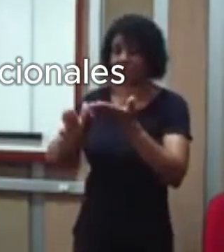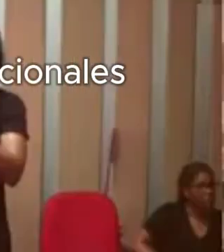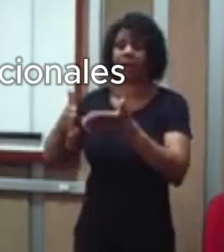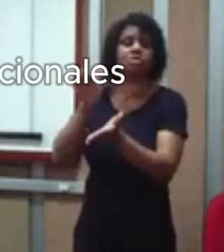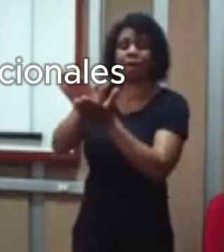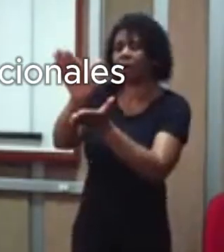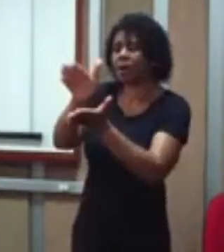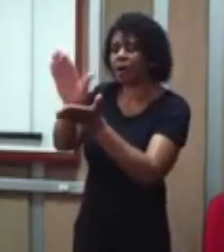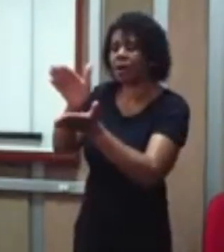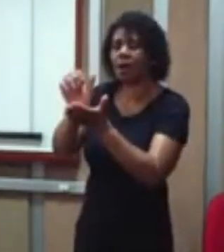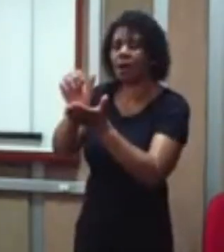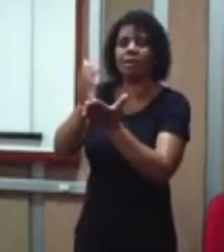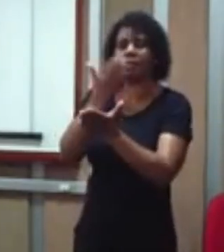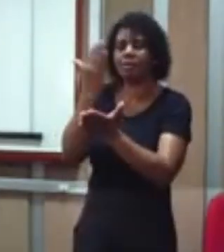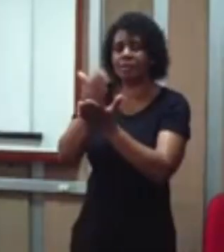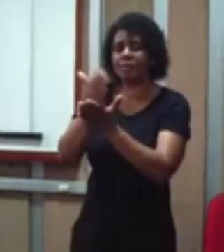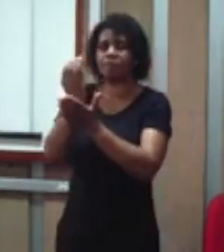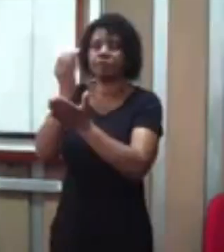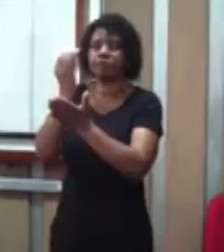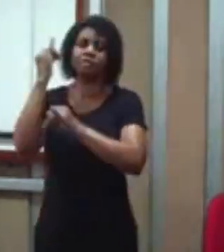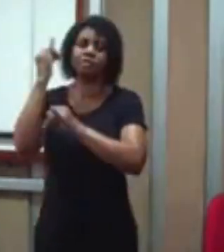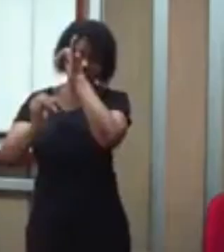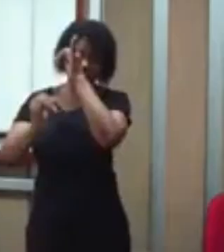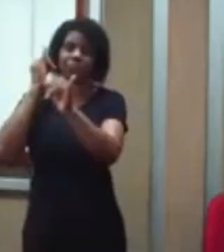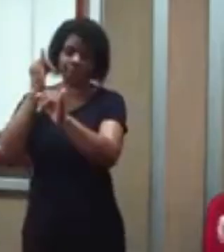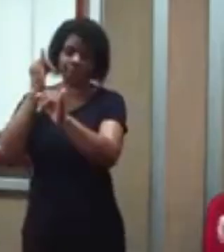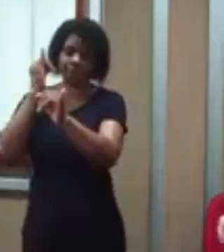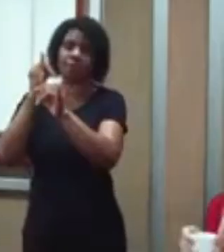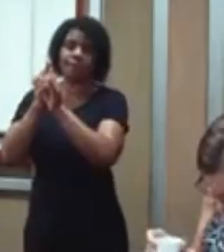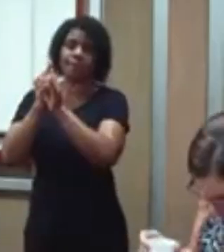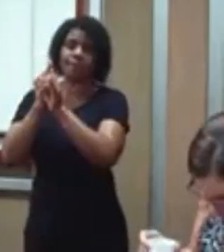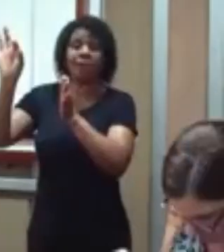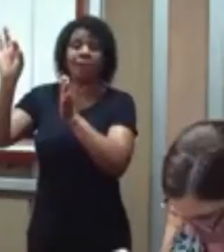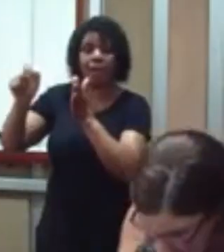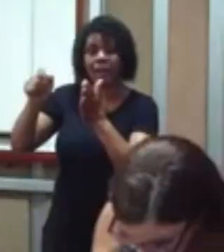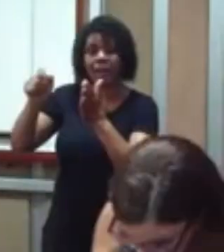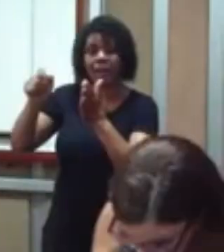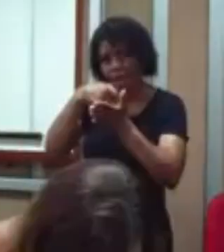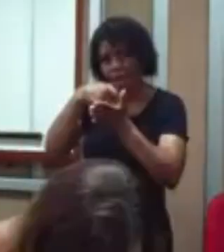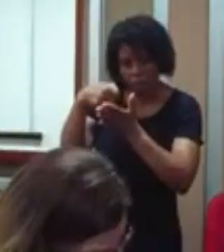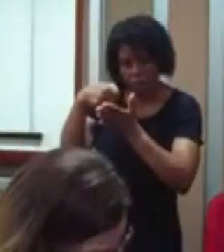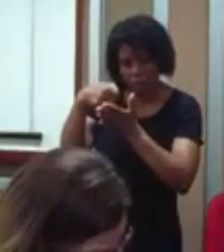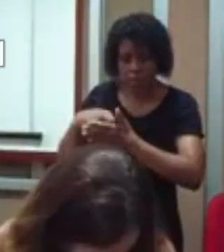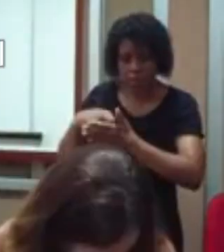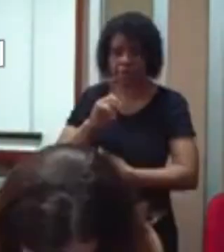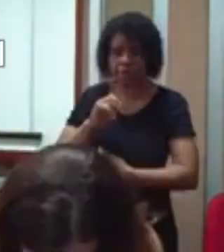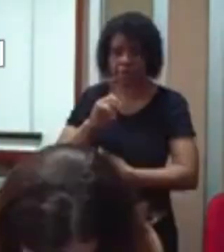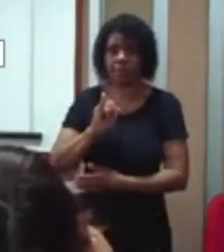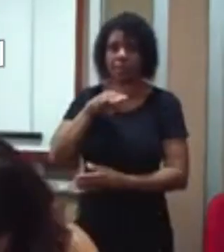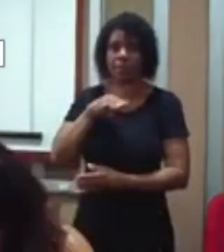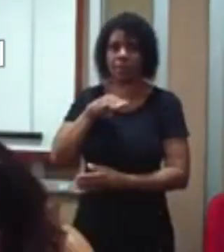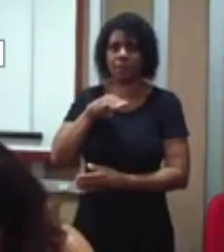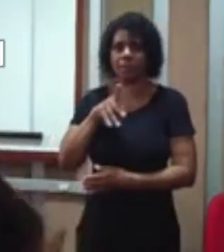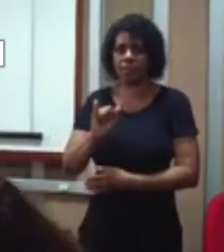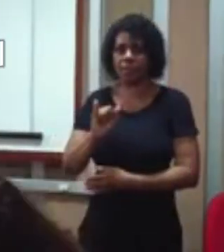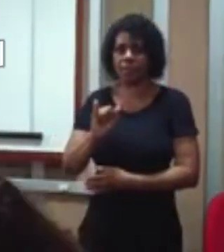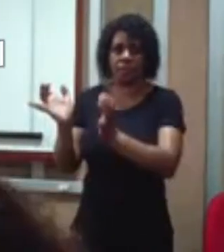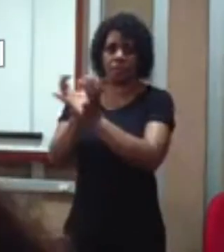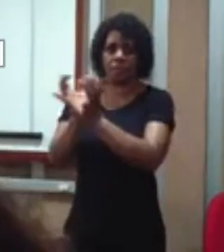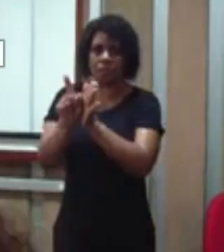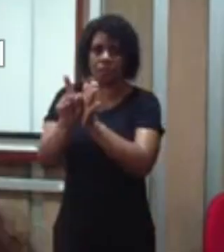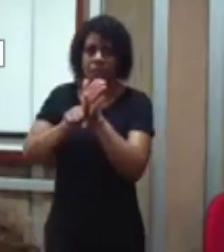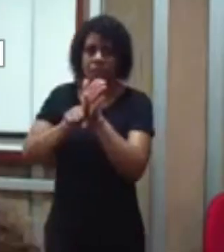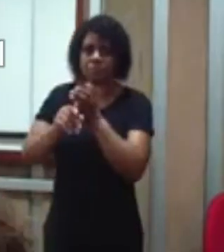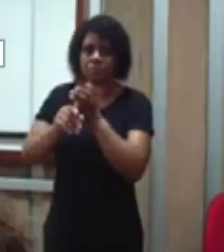revistas internacionais e é autora de 2 patentes concedidas pelo INPI. Seu grupo de pesquisa descreveu um